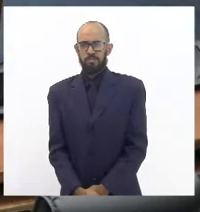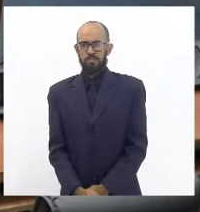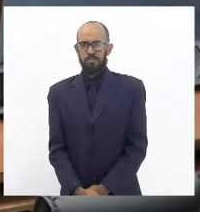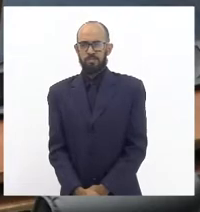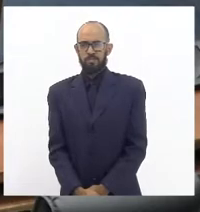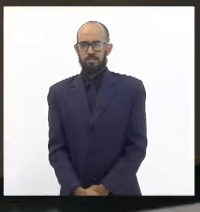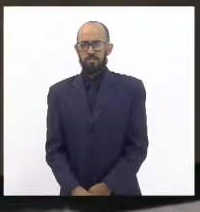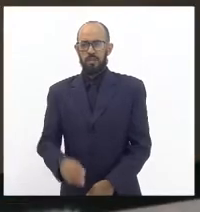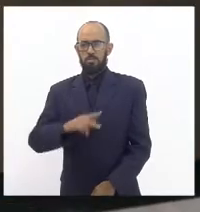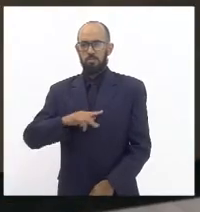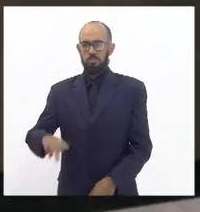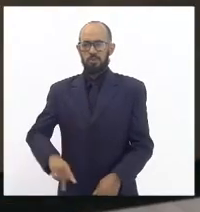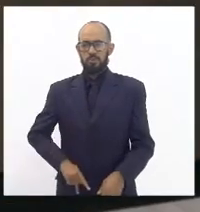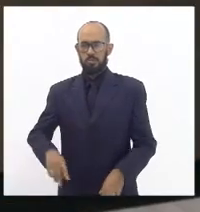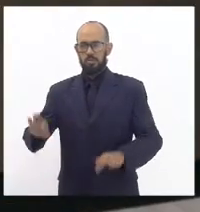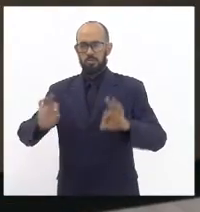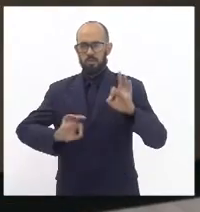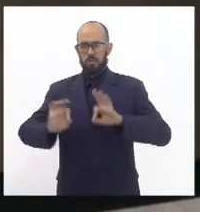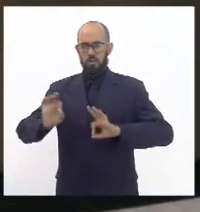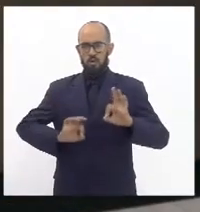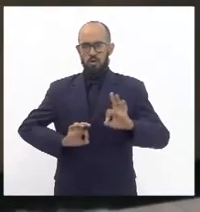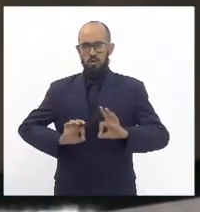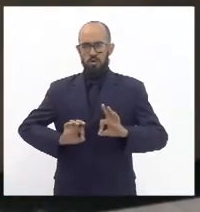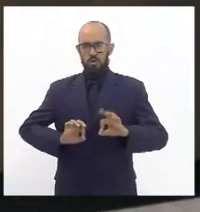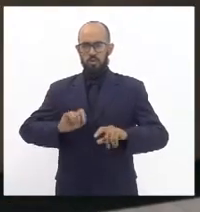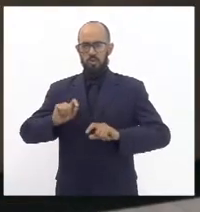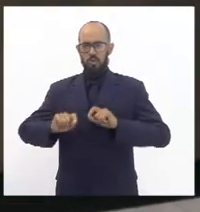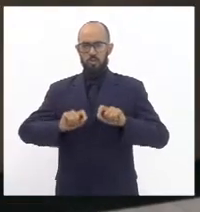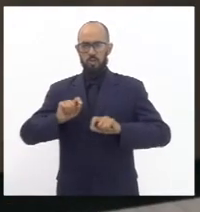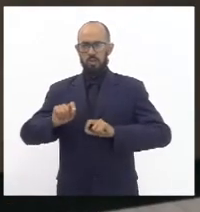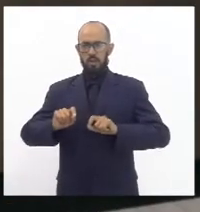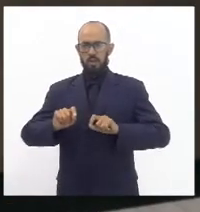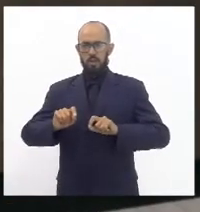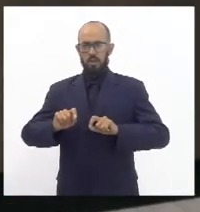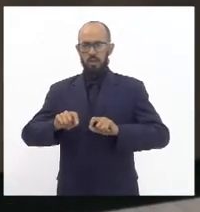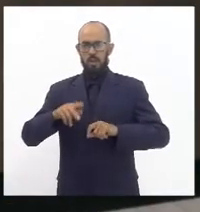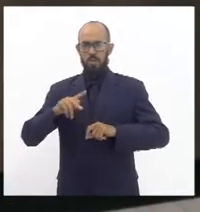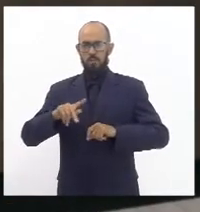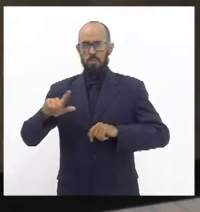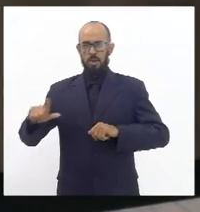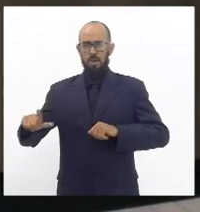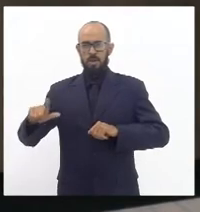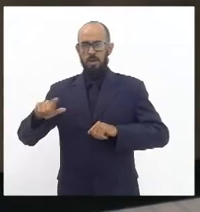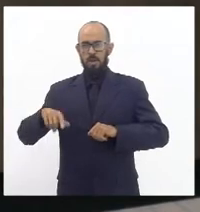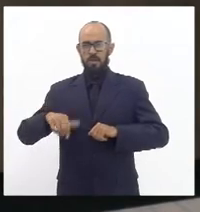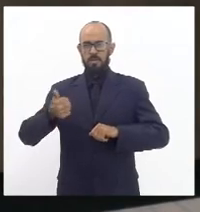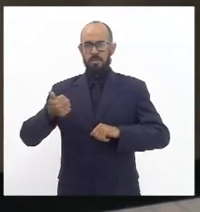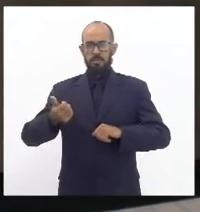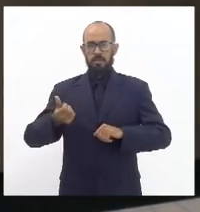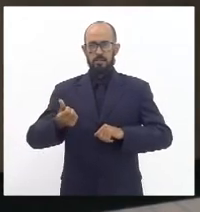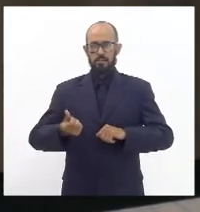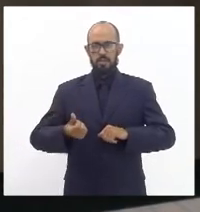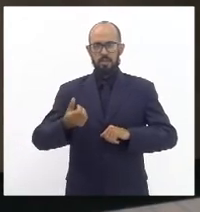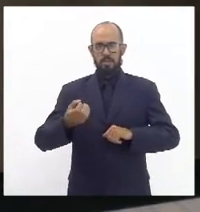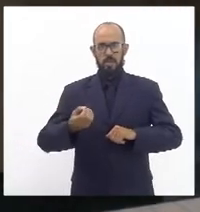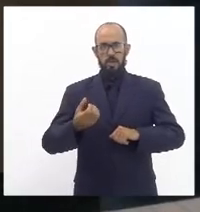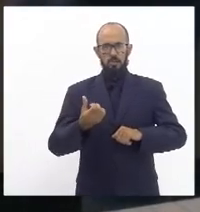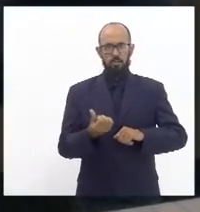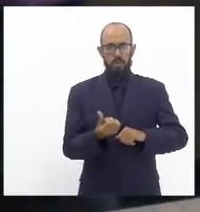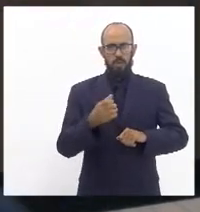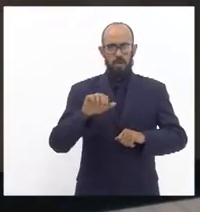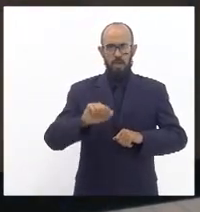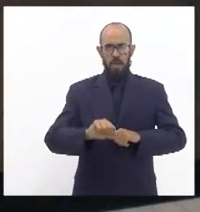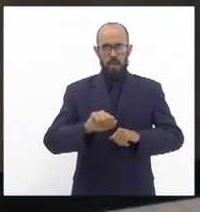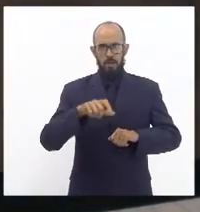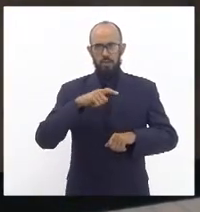Presidente a minha questão de ordem se refere aqui é o projeto de lei 1606 a Onde